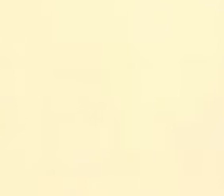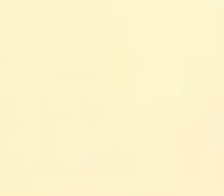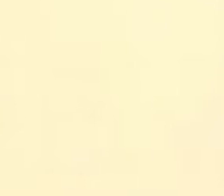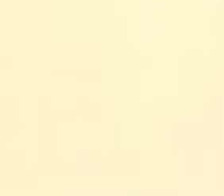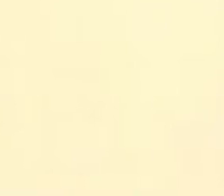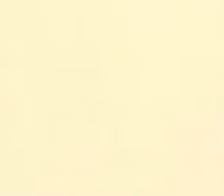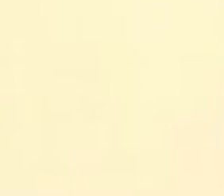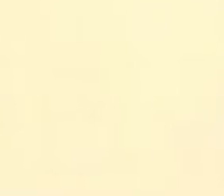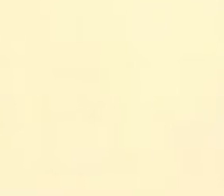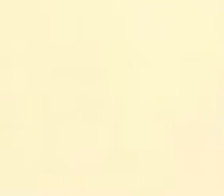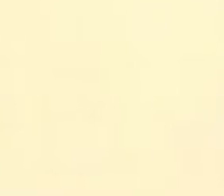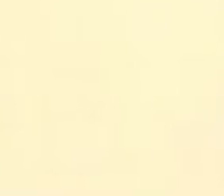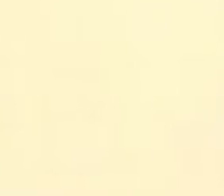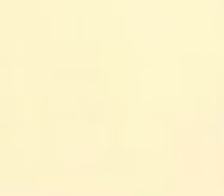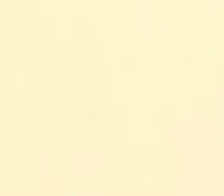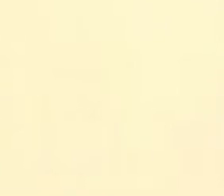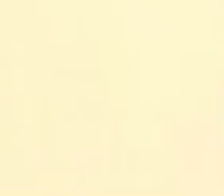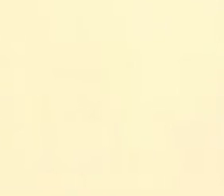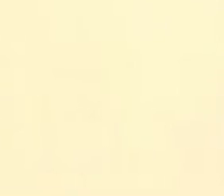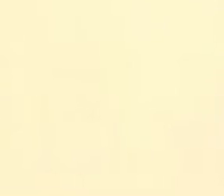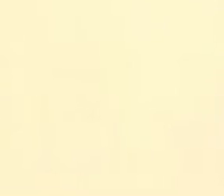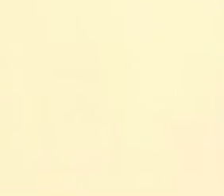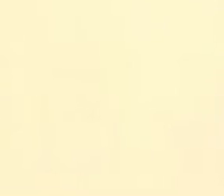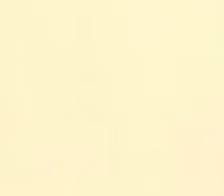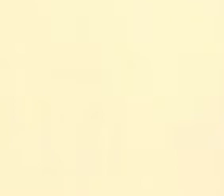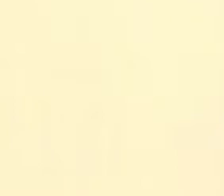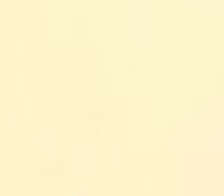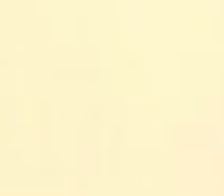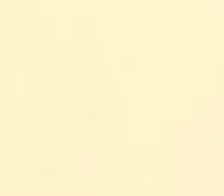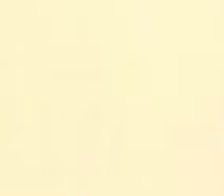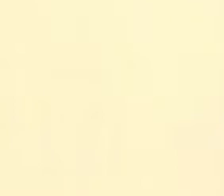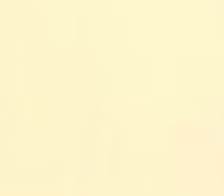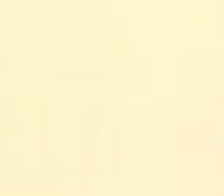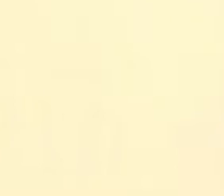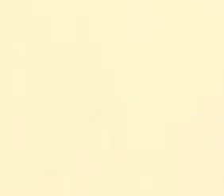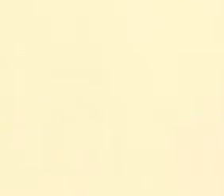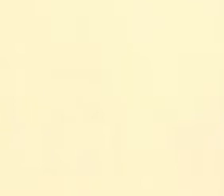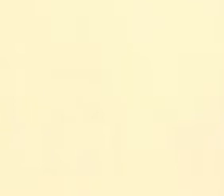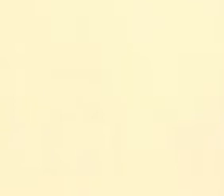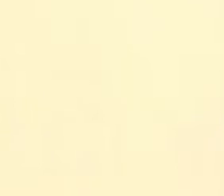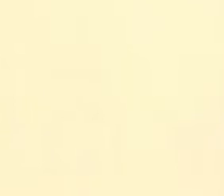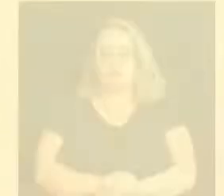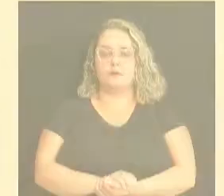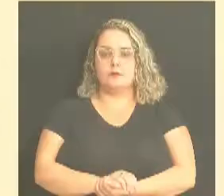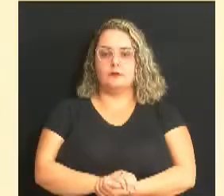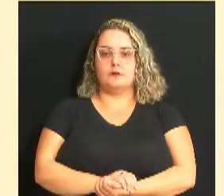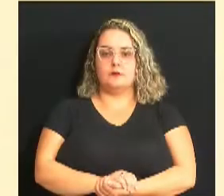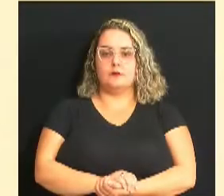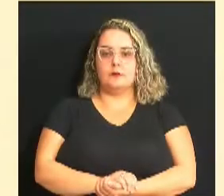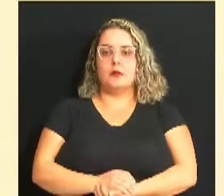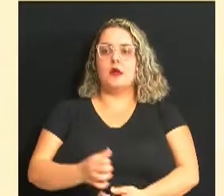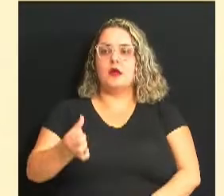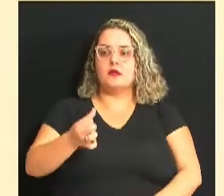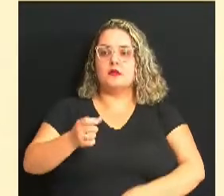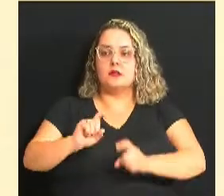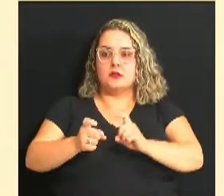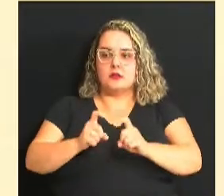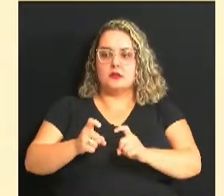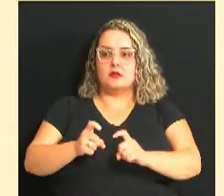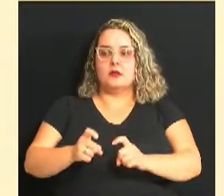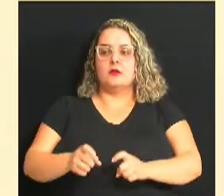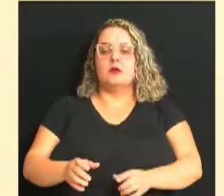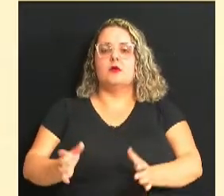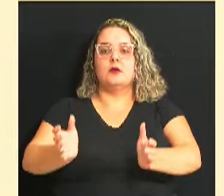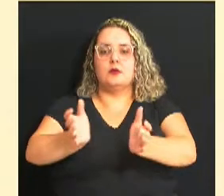da TV Câmara Campinas. Agora vocês vão acompanhar a 6ª reunião ordinária da Comissão Permanente de